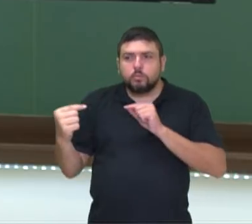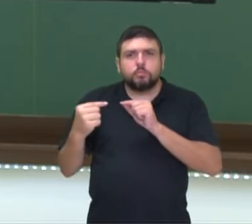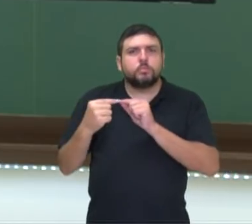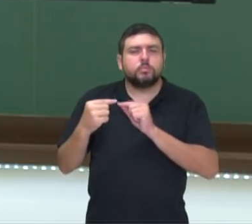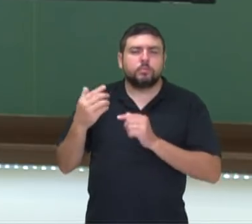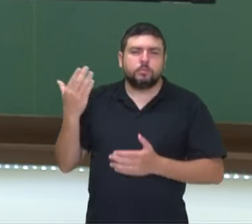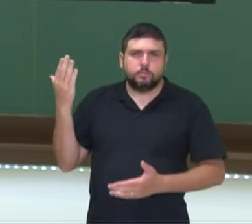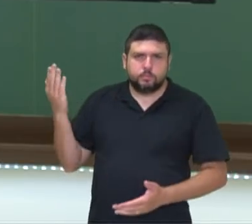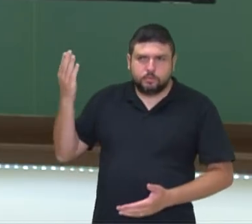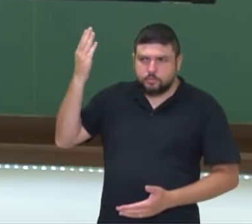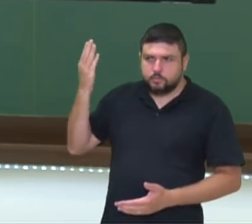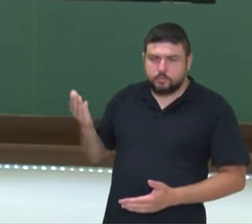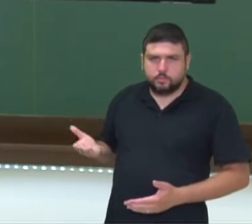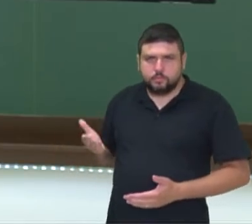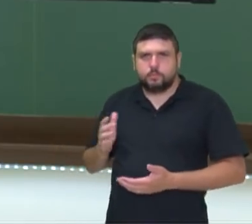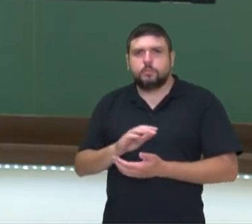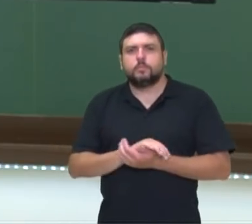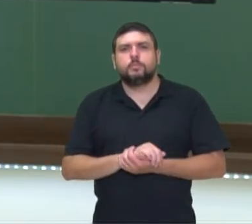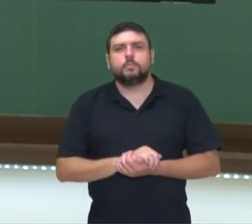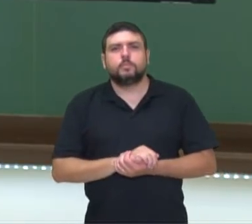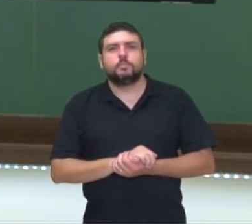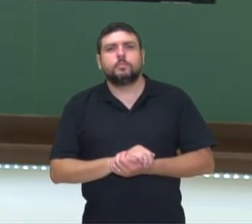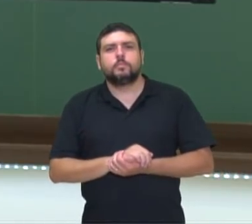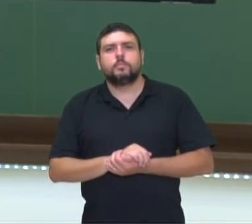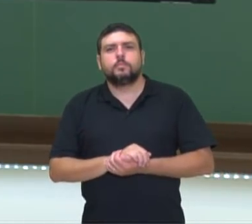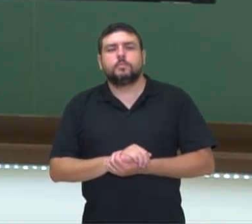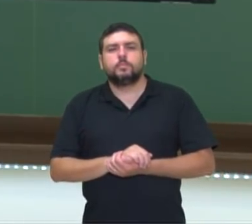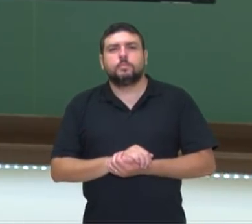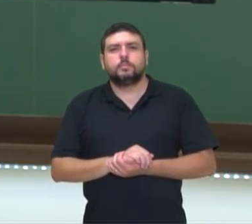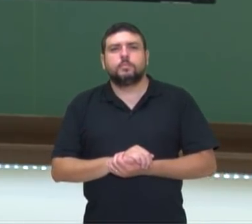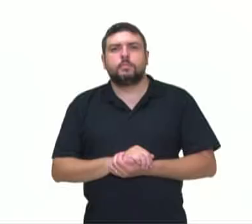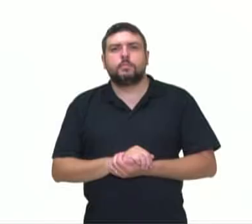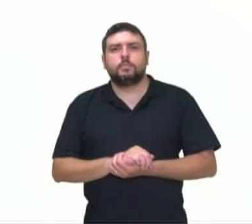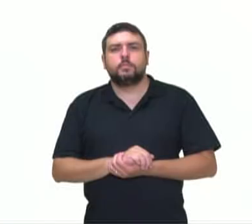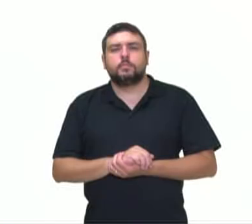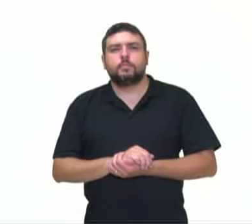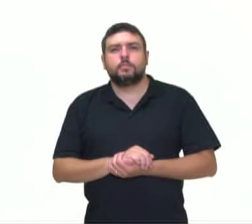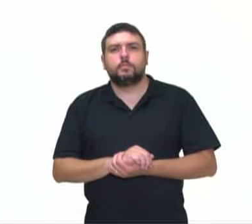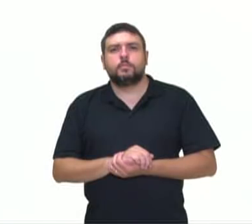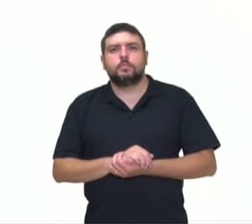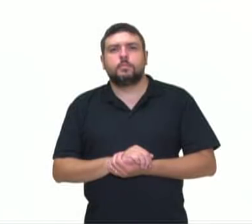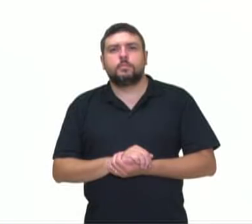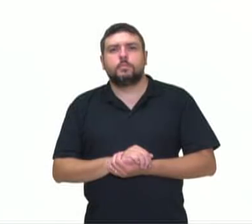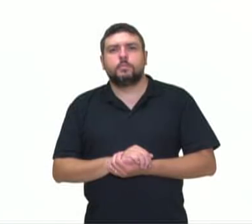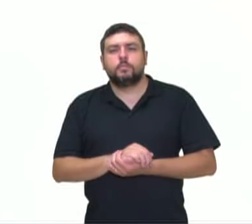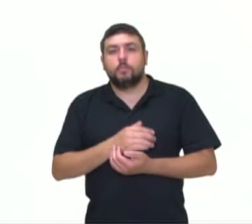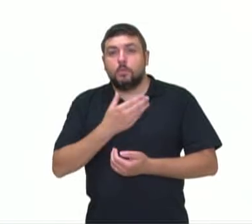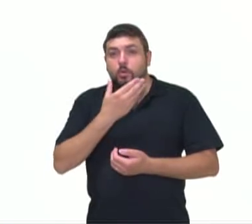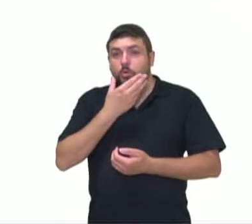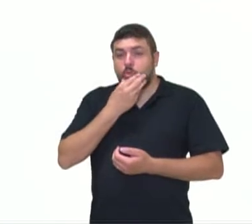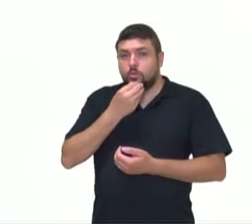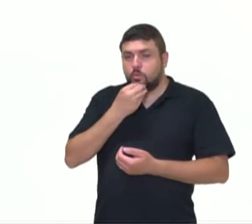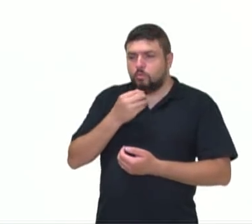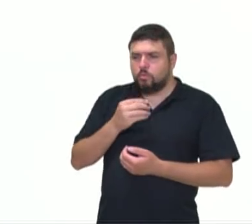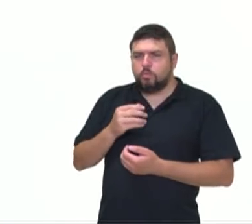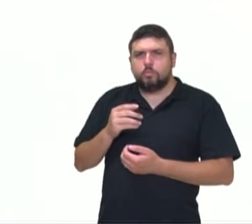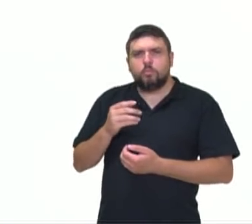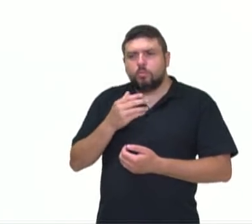essas informações, com esse início de história. Um rapaz encontra um espelhinho de